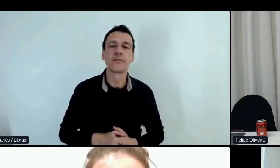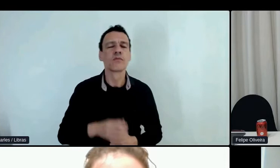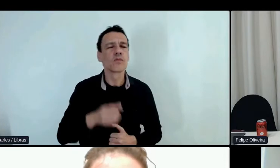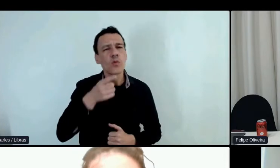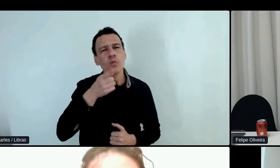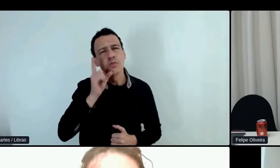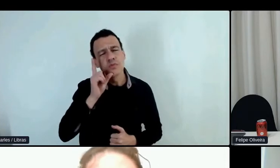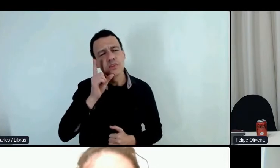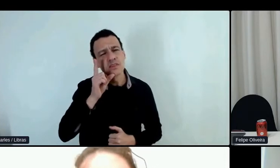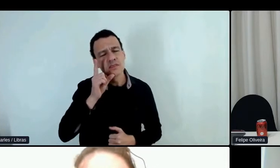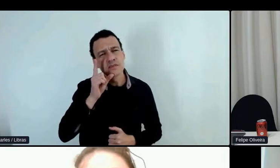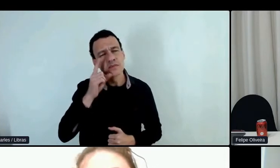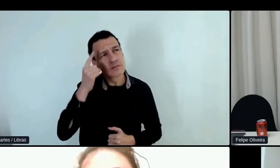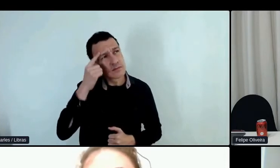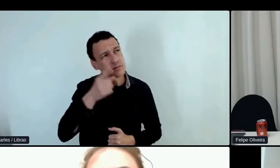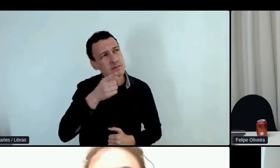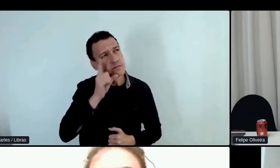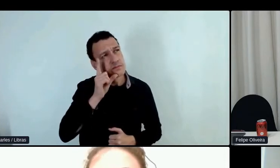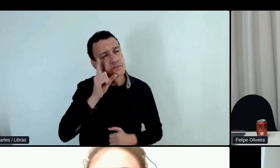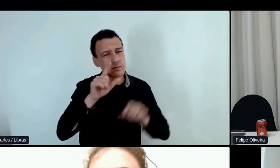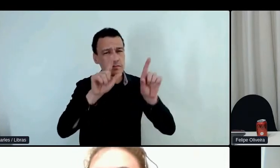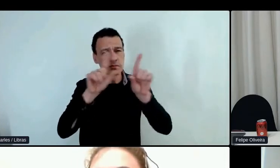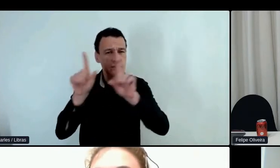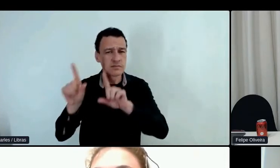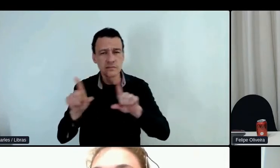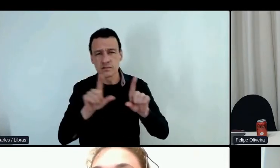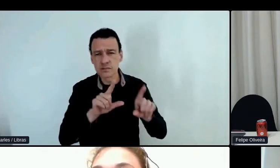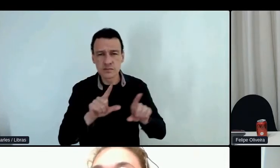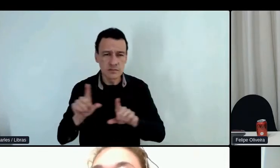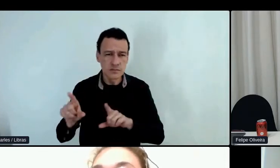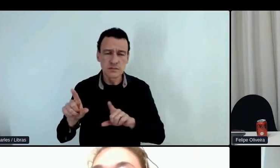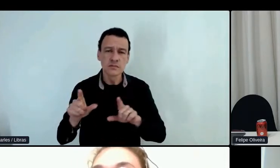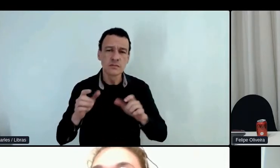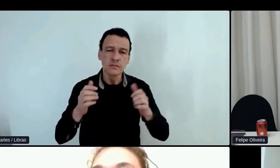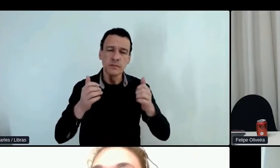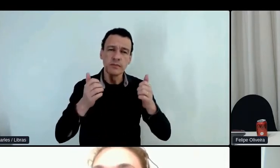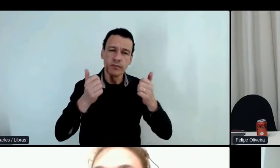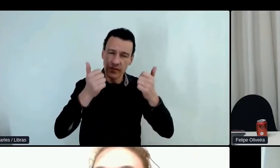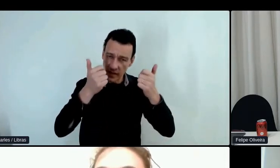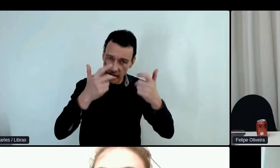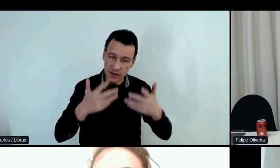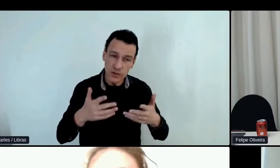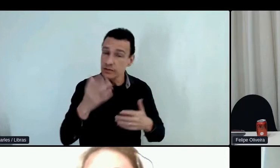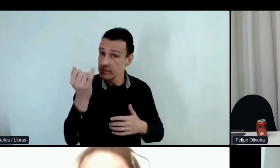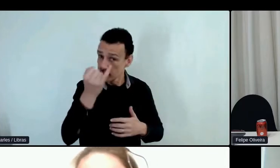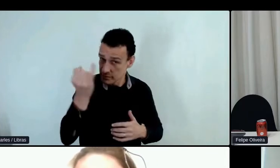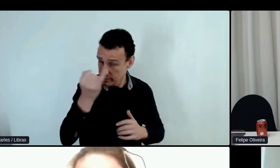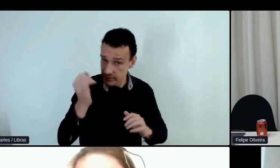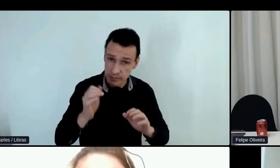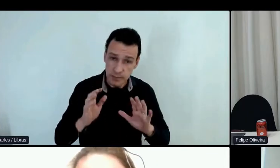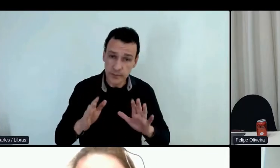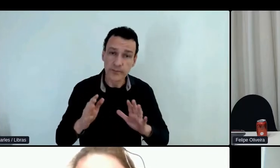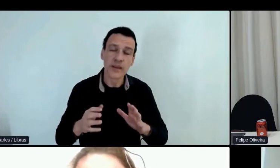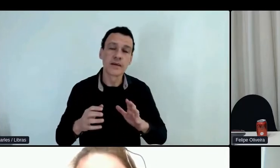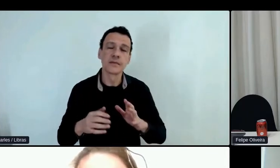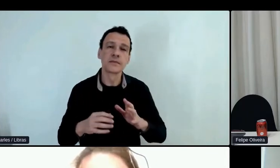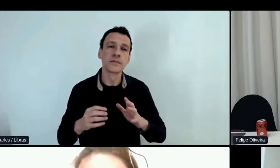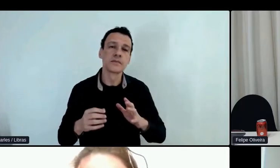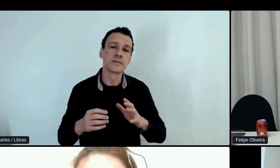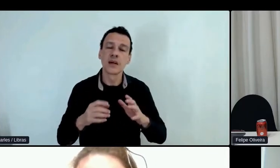Tá tentando tirar do mundo aqui. Tá lutando com o mouse aqui. Legal. E aí,